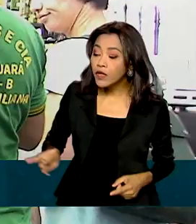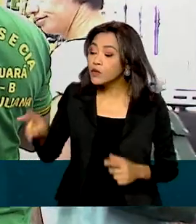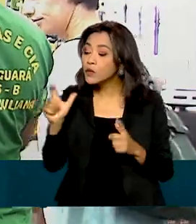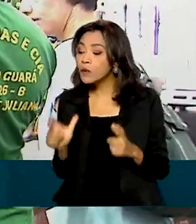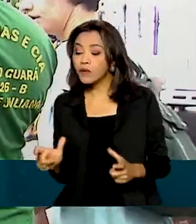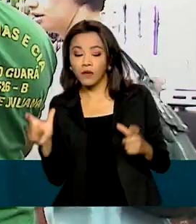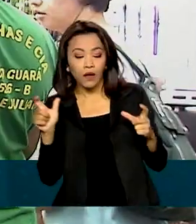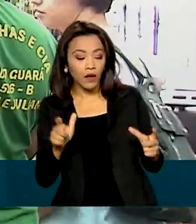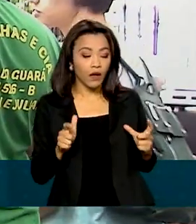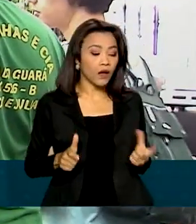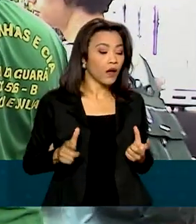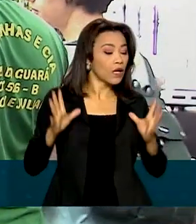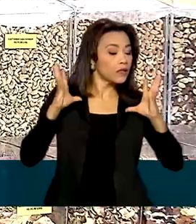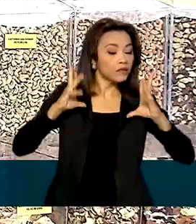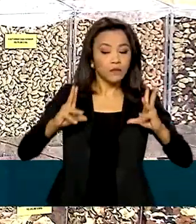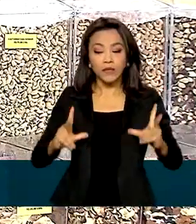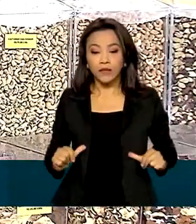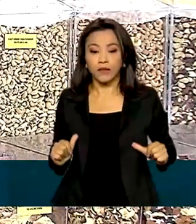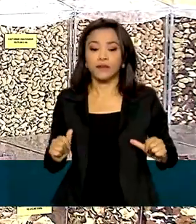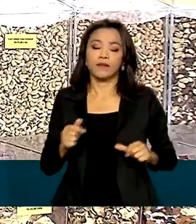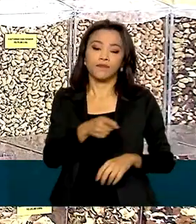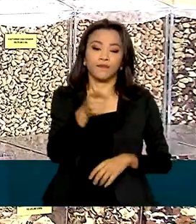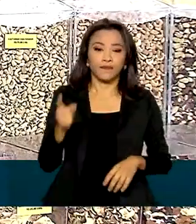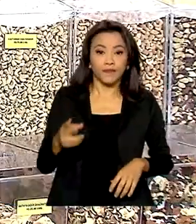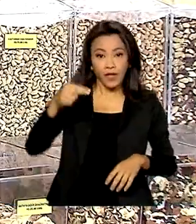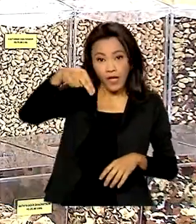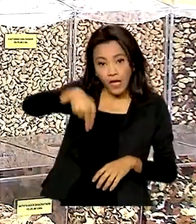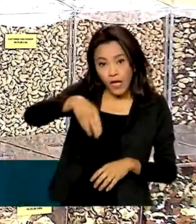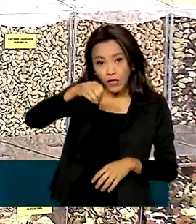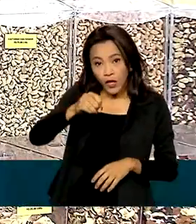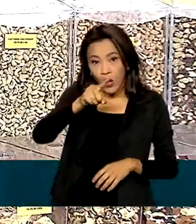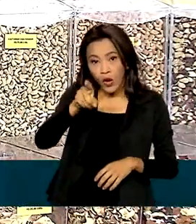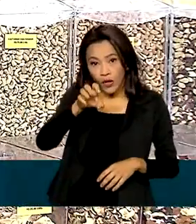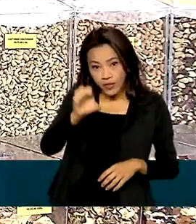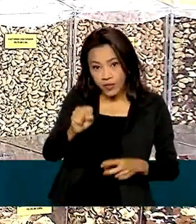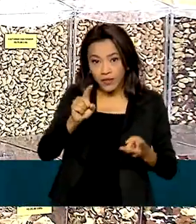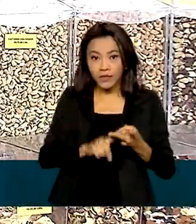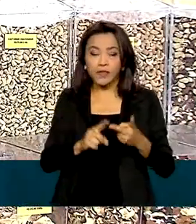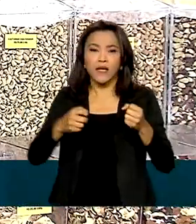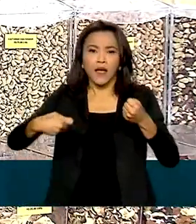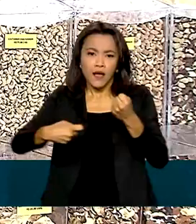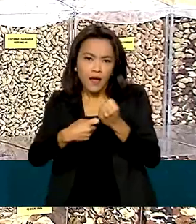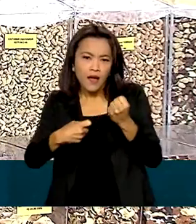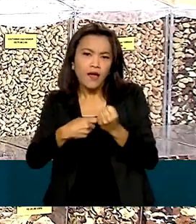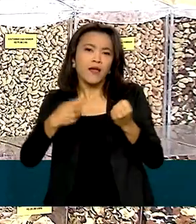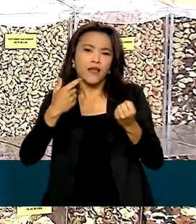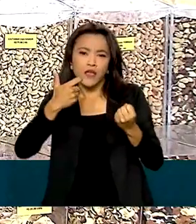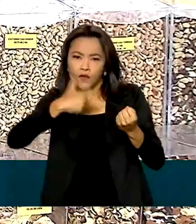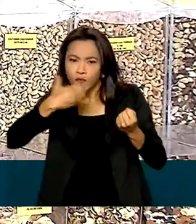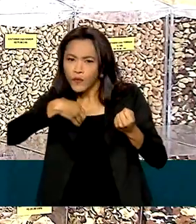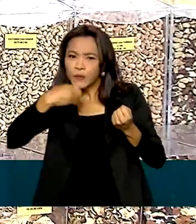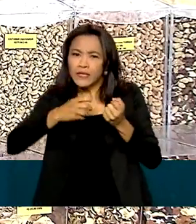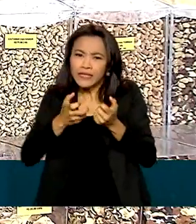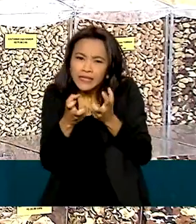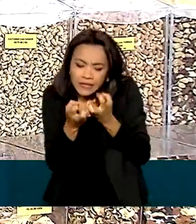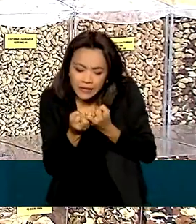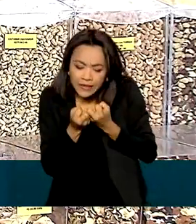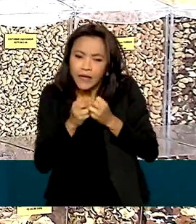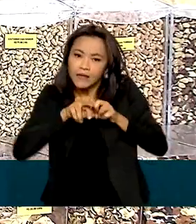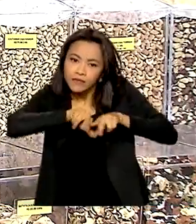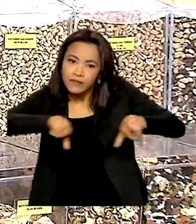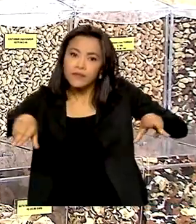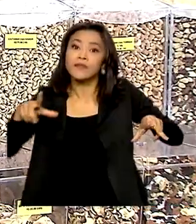ambiente higiene as nozes amêndoas e frutas secas estão presentes na alimentação de muita gente